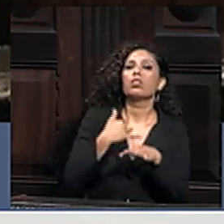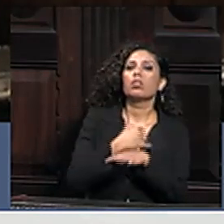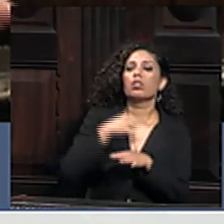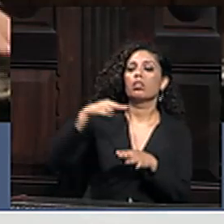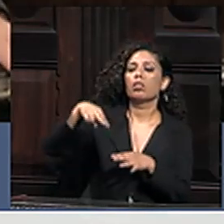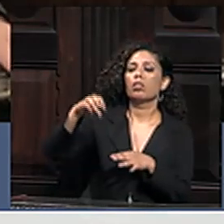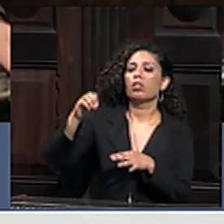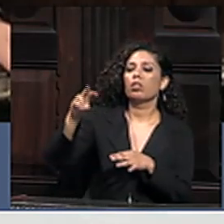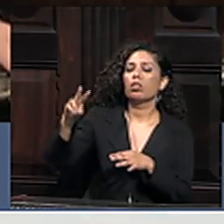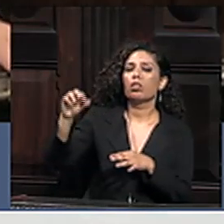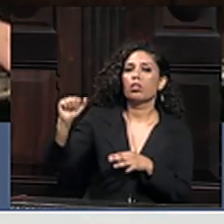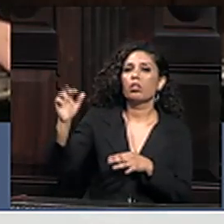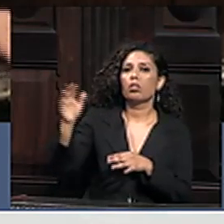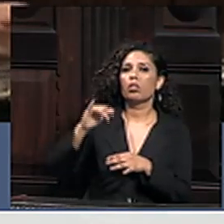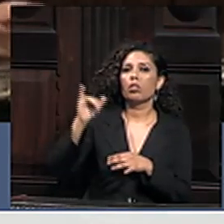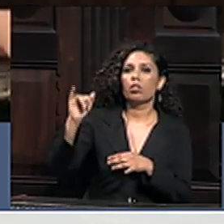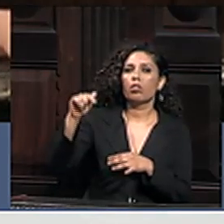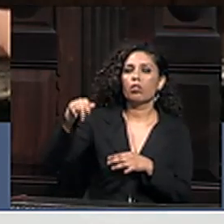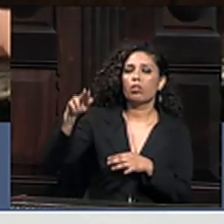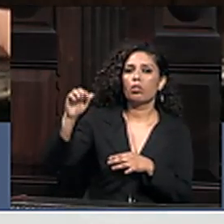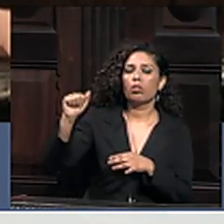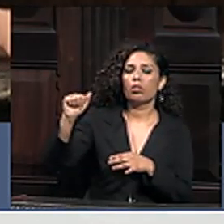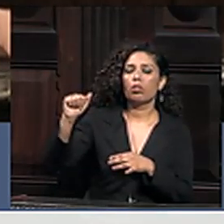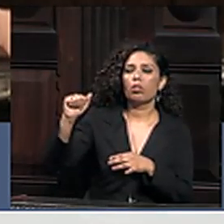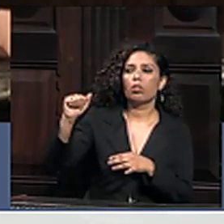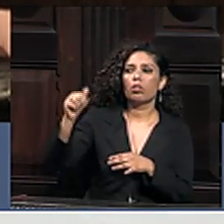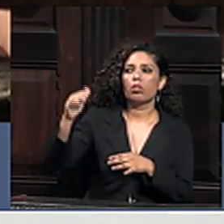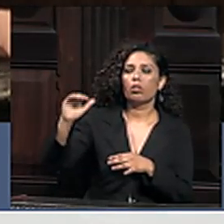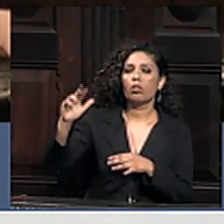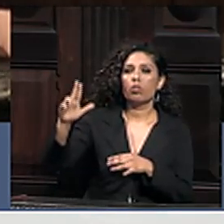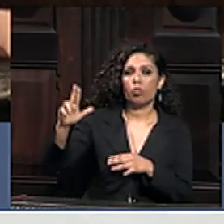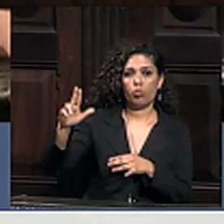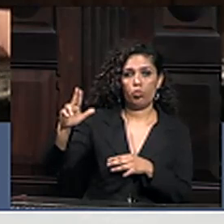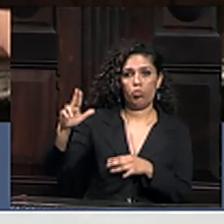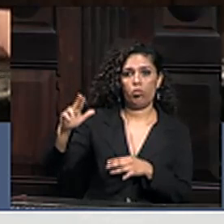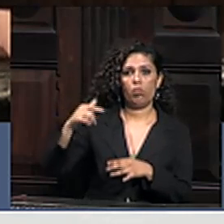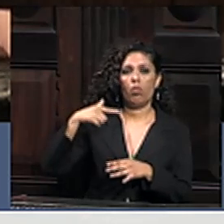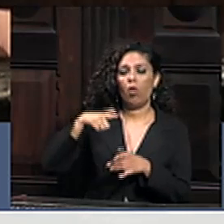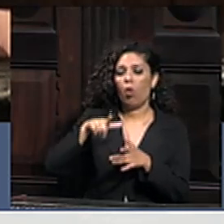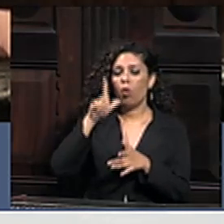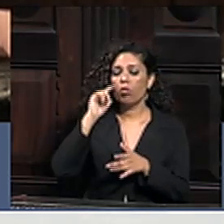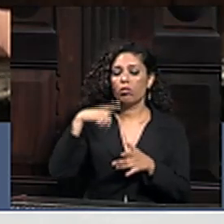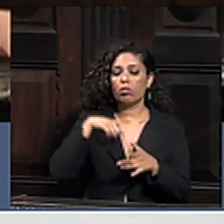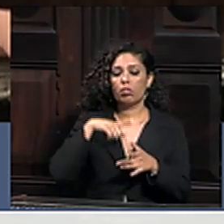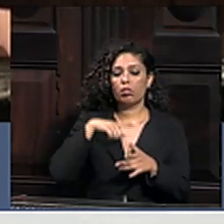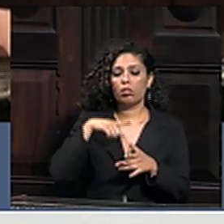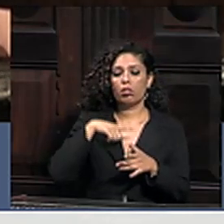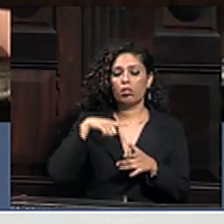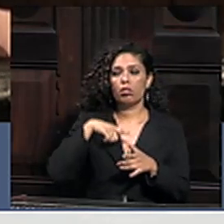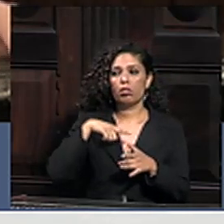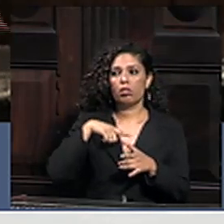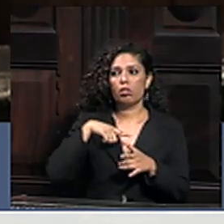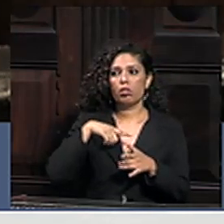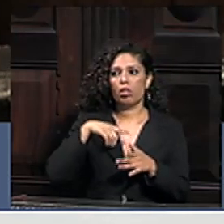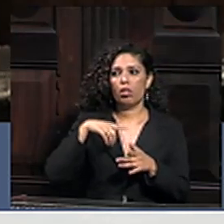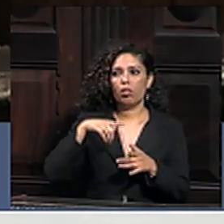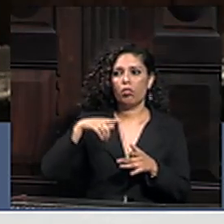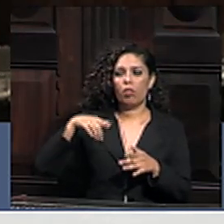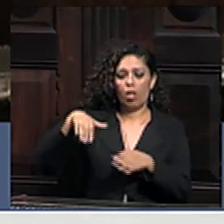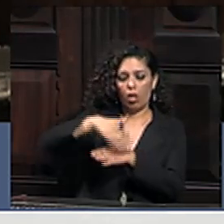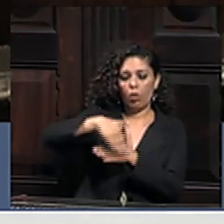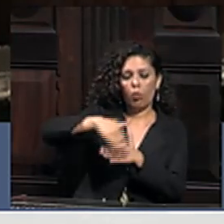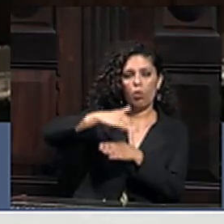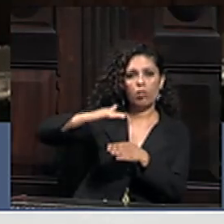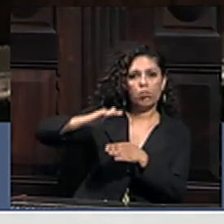a reabertura do viaduto no centro, João Mus. E parabenizei o prefeito Rogério